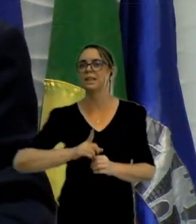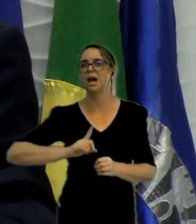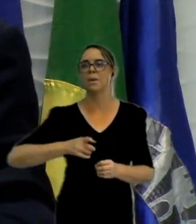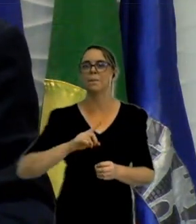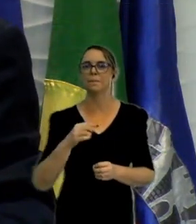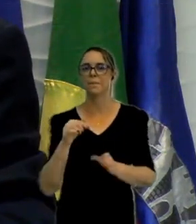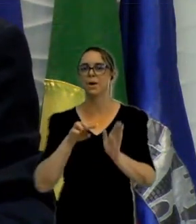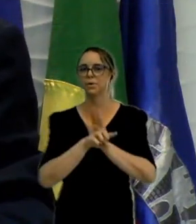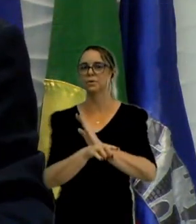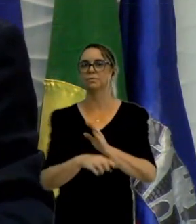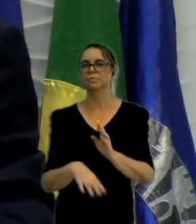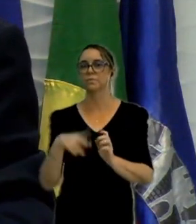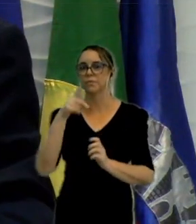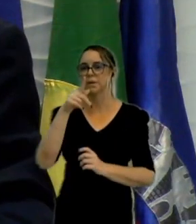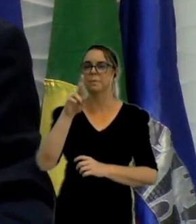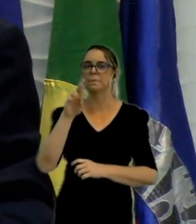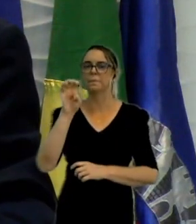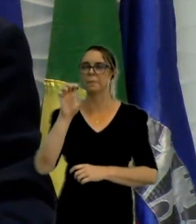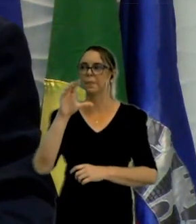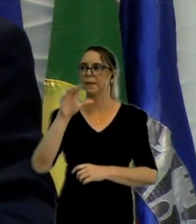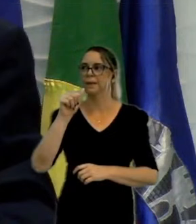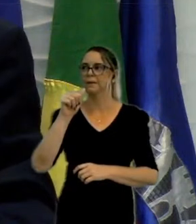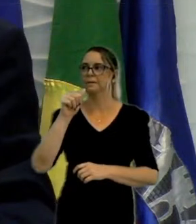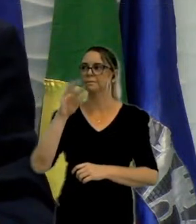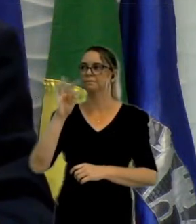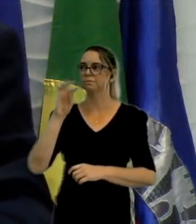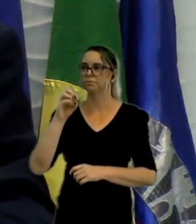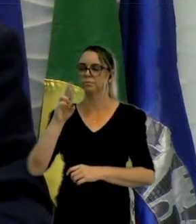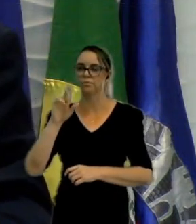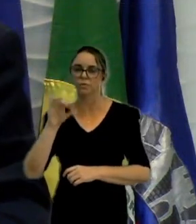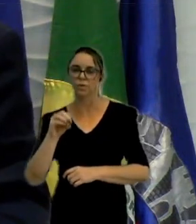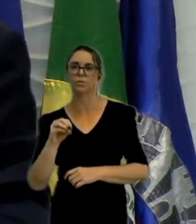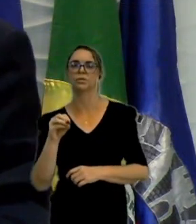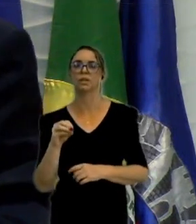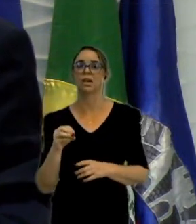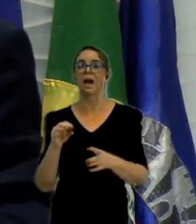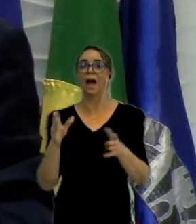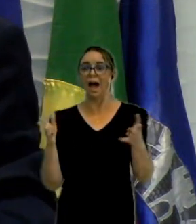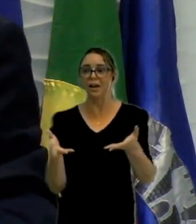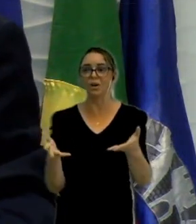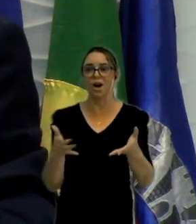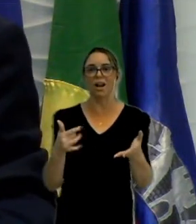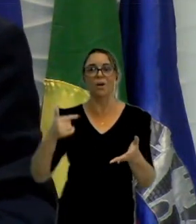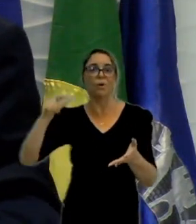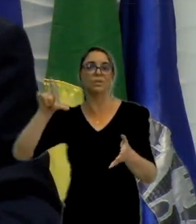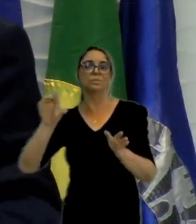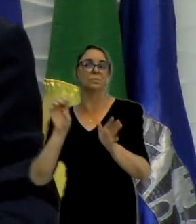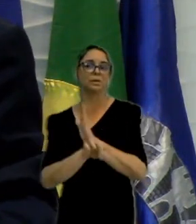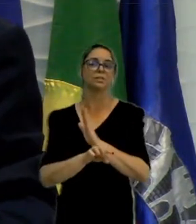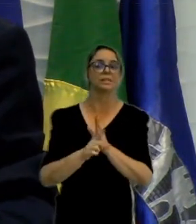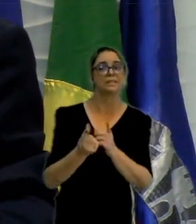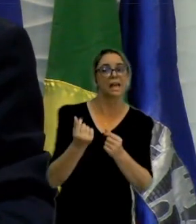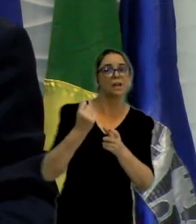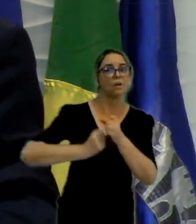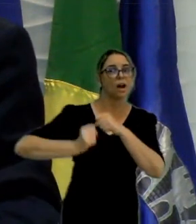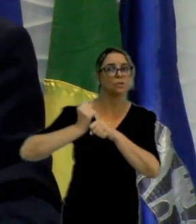precatórios? Não perguntou, não foi? Aí agora quer saber o dinheiro, professor, do retroativo do ano passado?